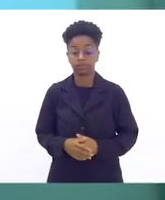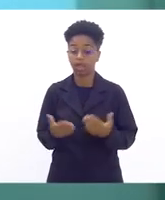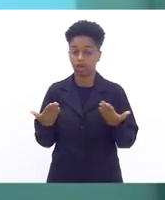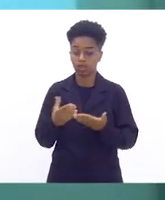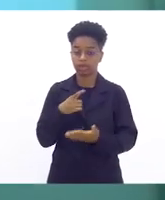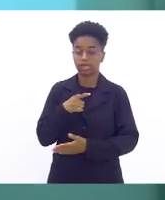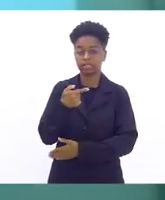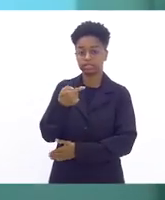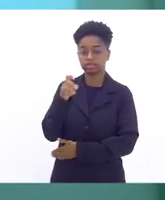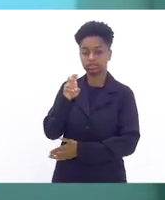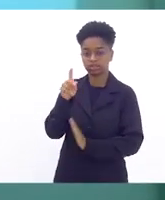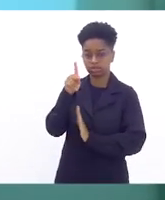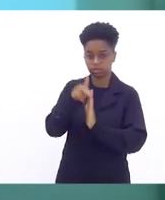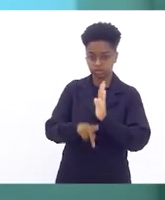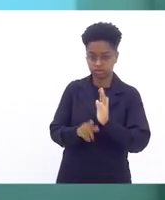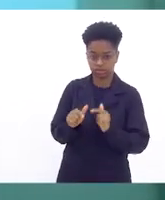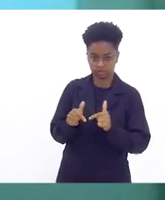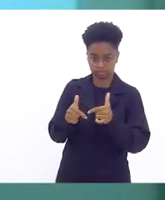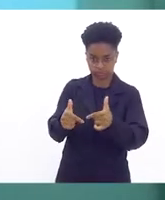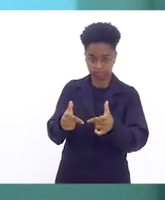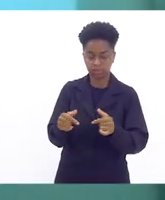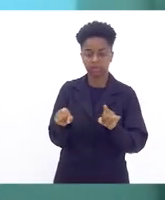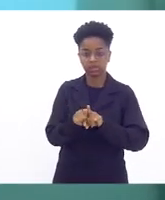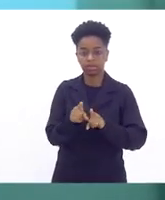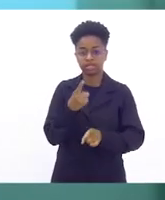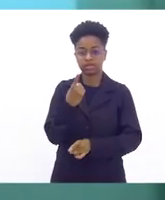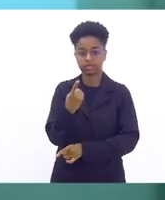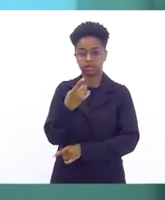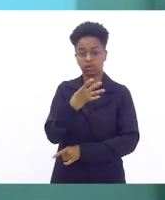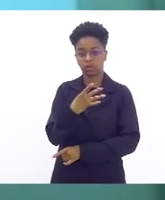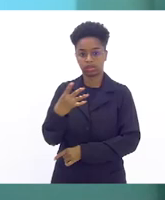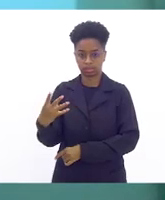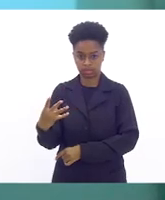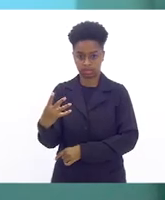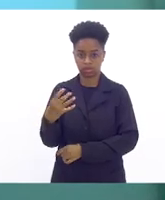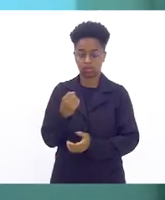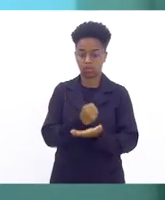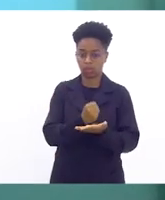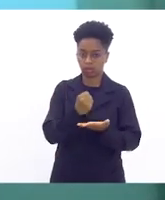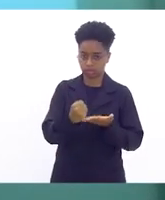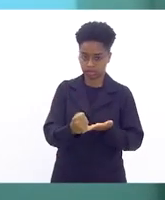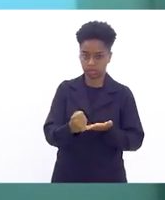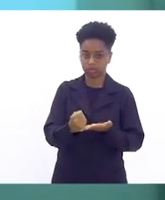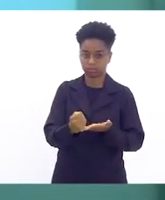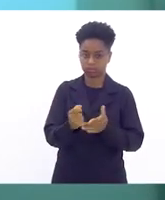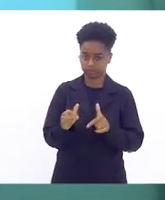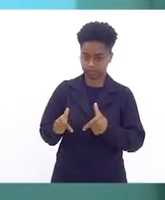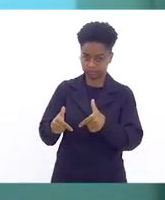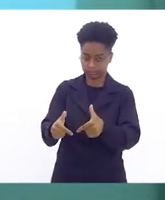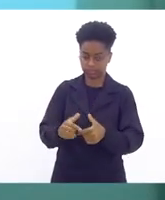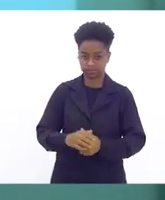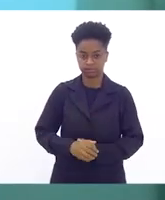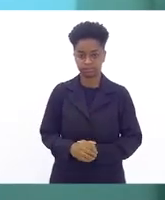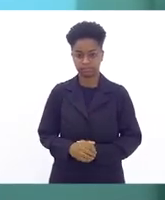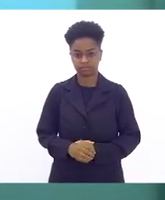temos 75 projetos em execução e 144 contratos em execução